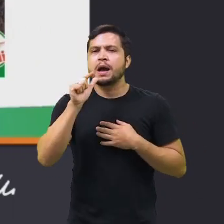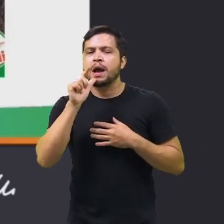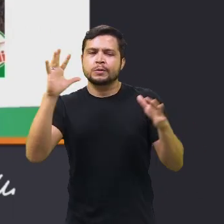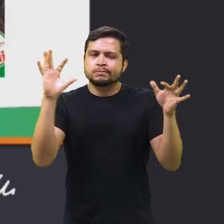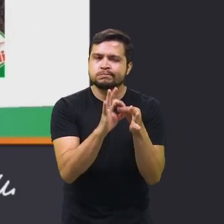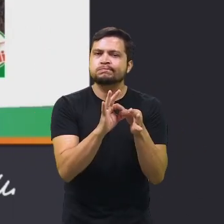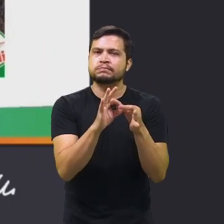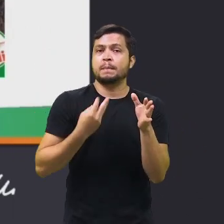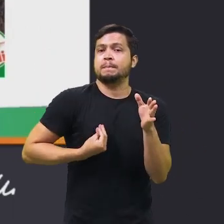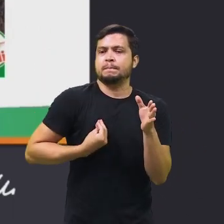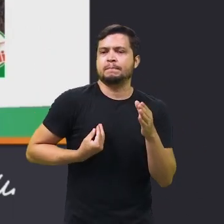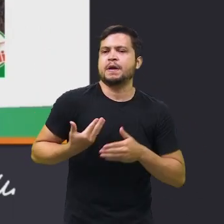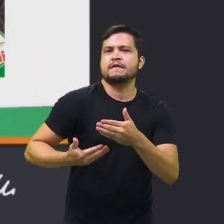mais